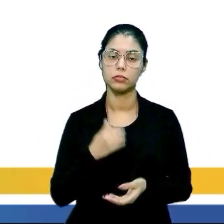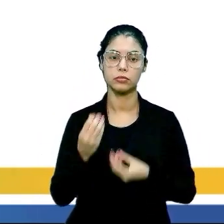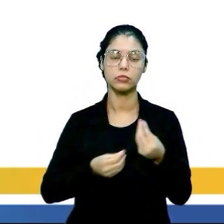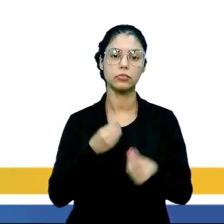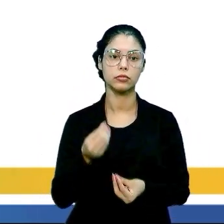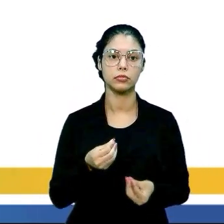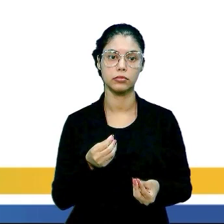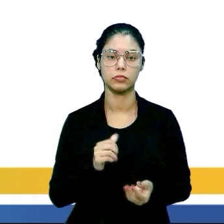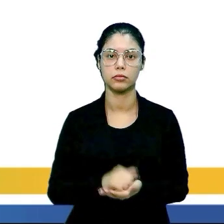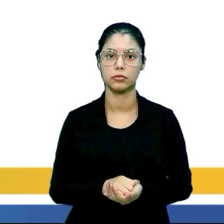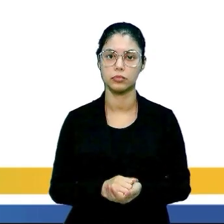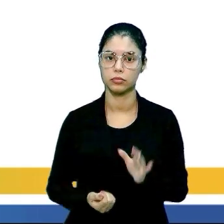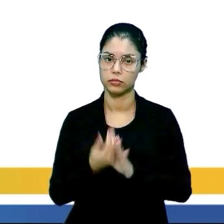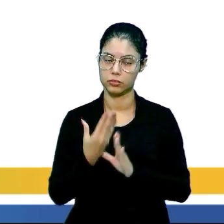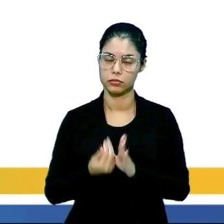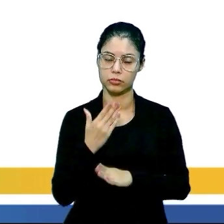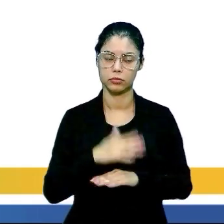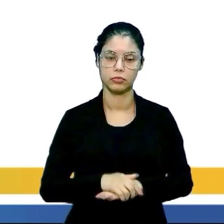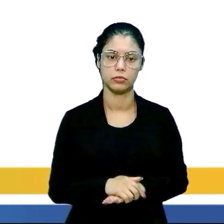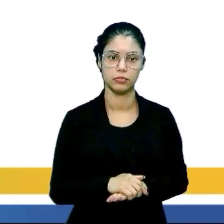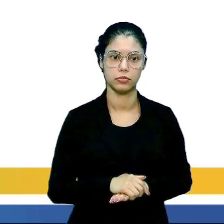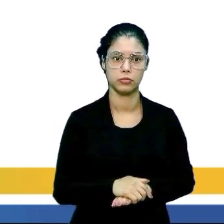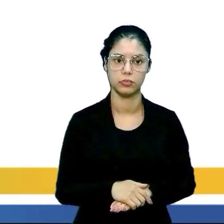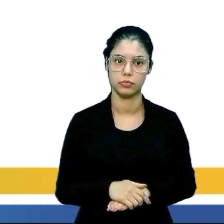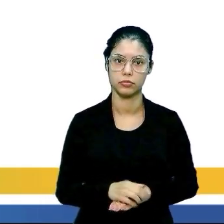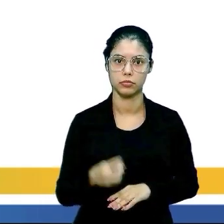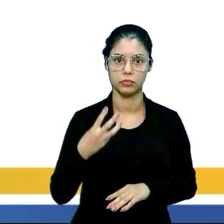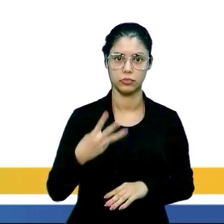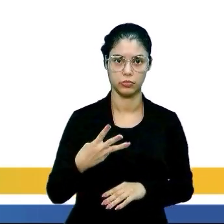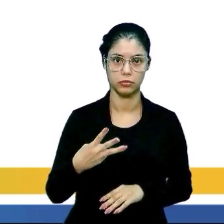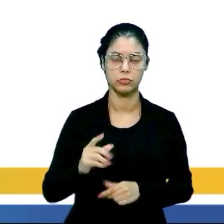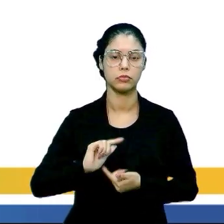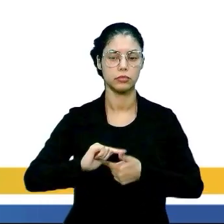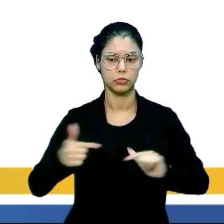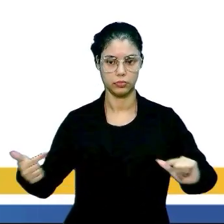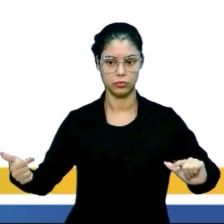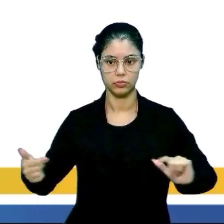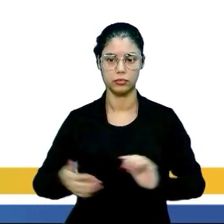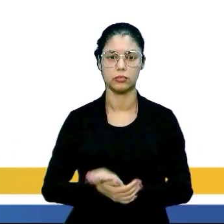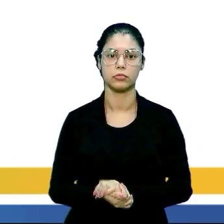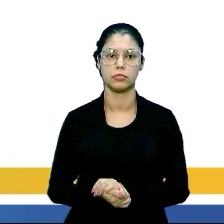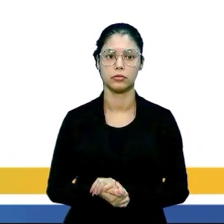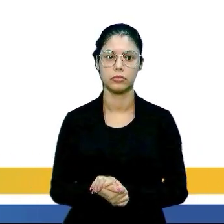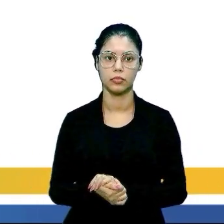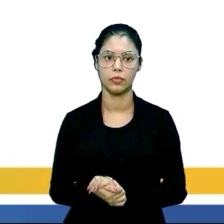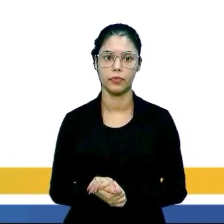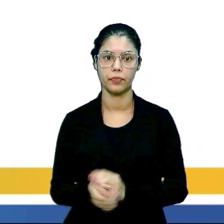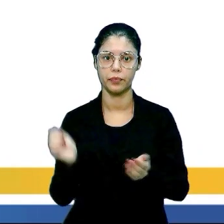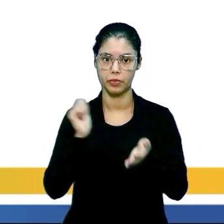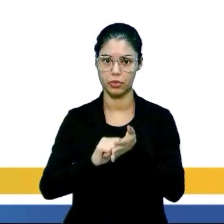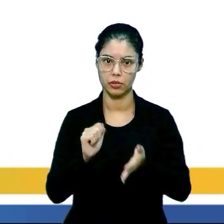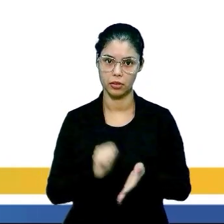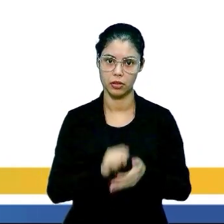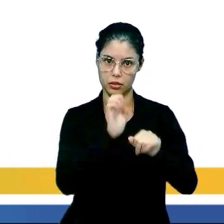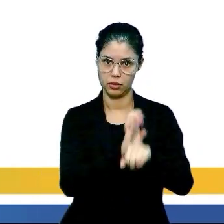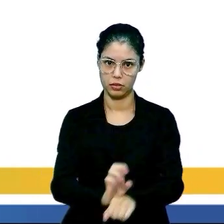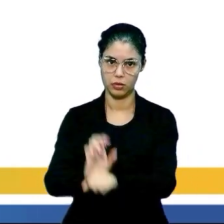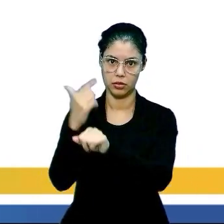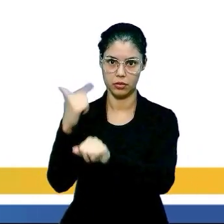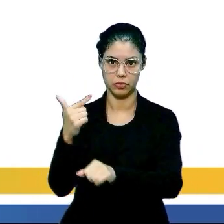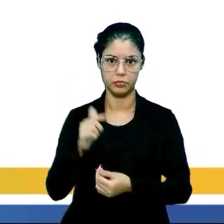a escritora produz aí na terceira geração. Diz assim: eu escrevo